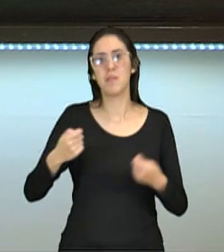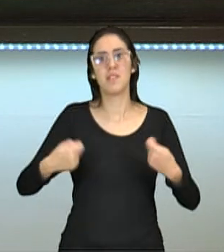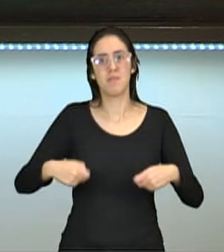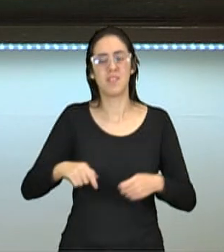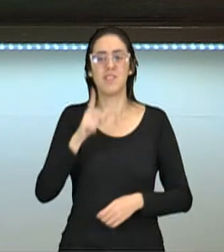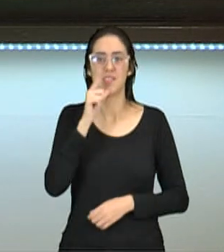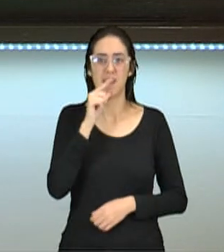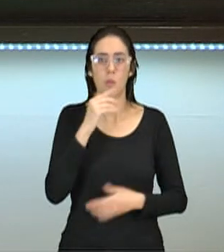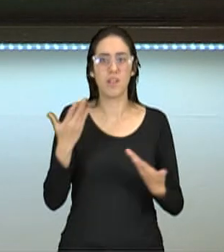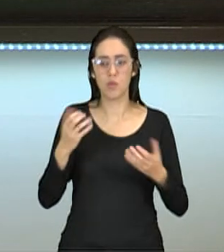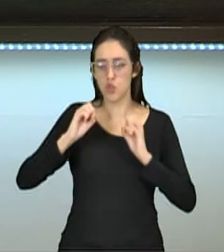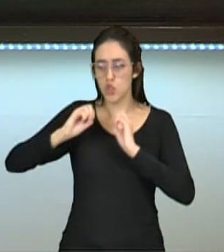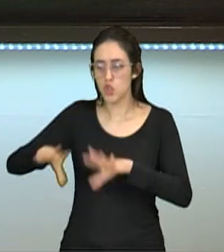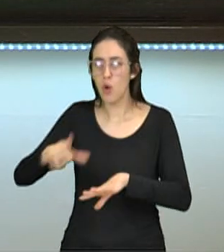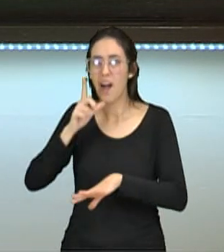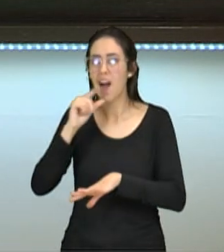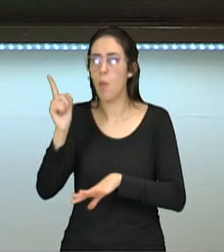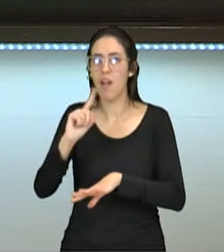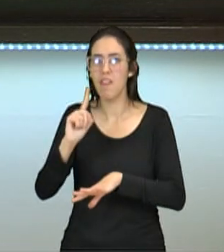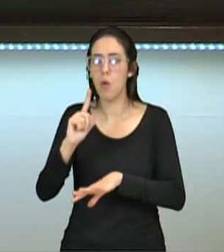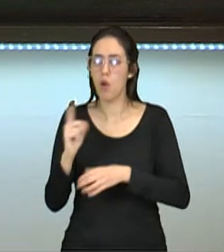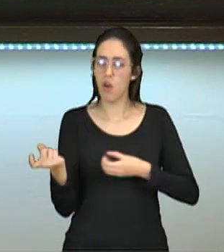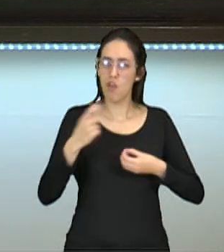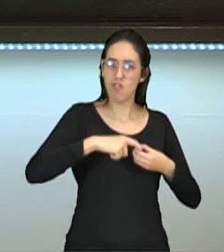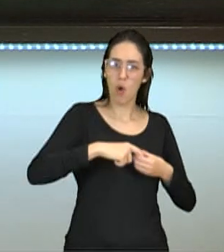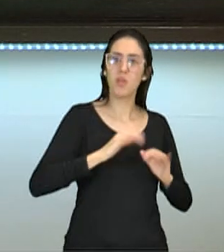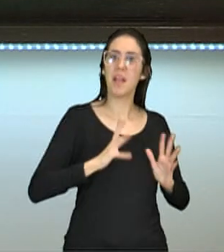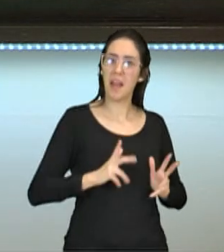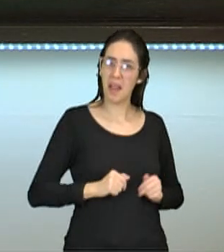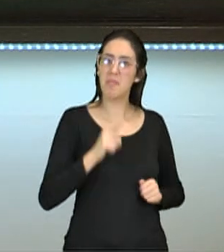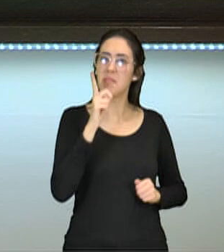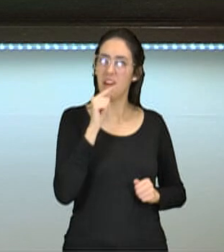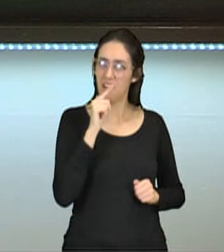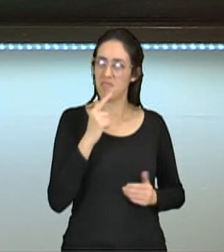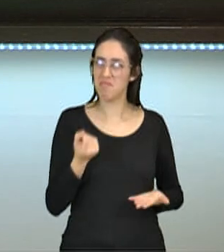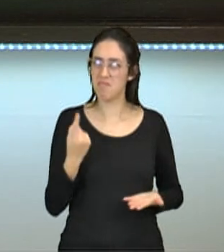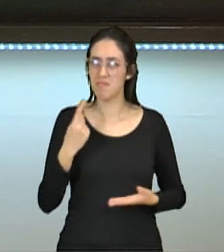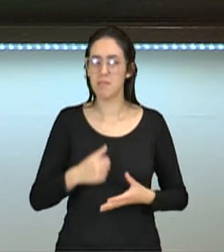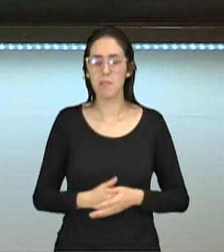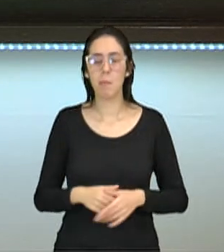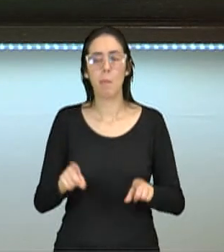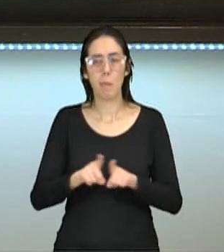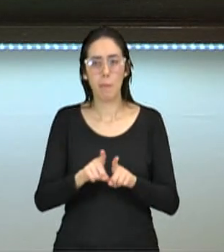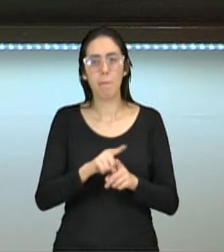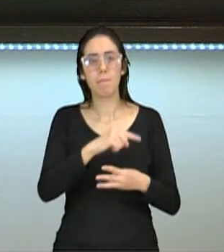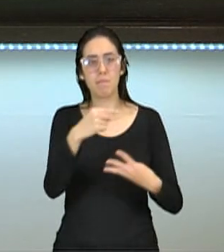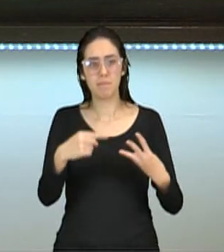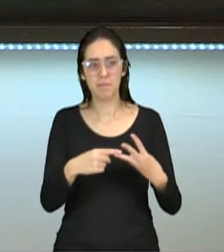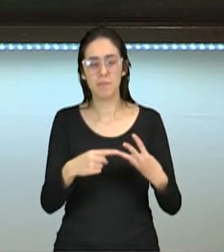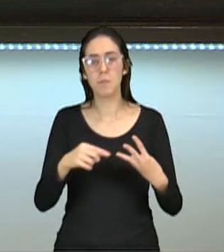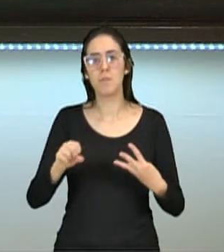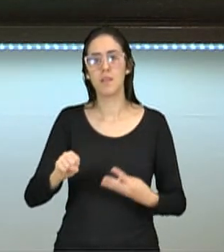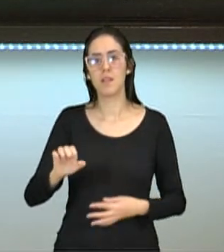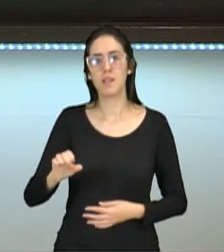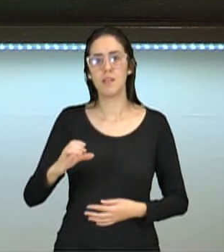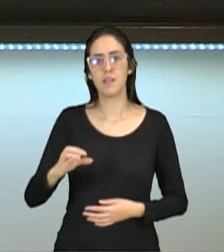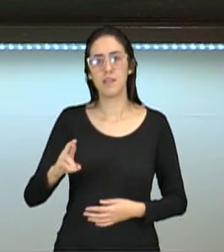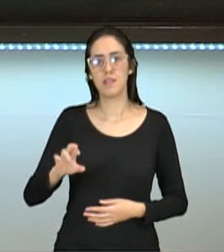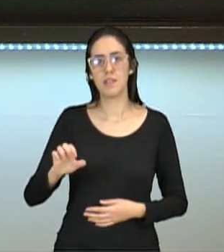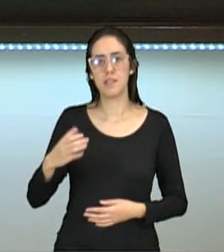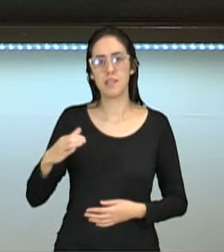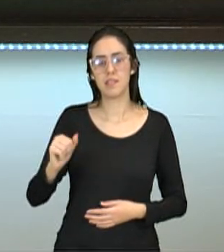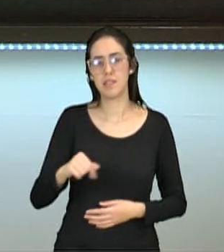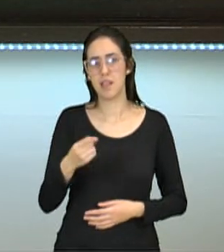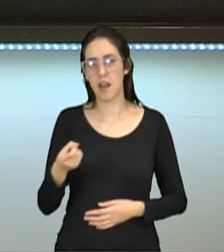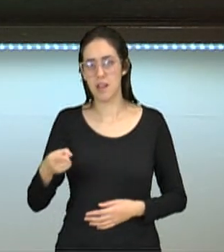importante e ele não vai ficar desperdiçando. E a terceira etapa, que a gente chama de secreção, é aquela etapa